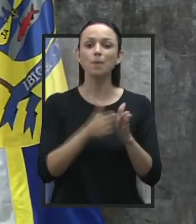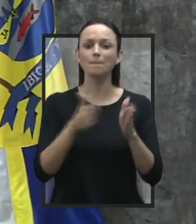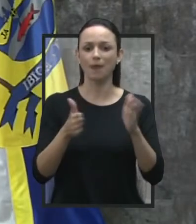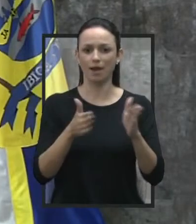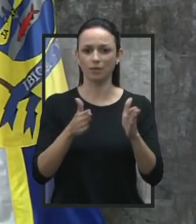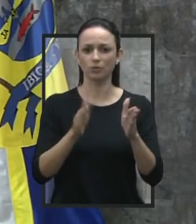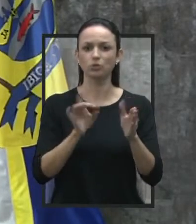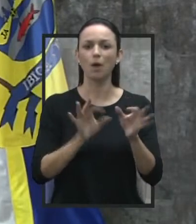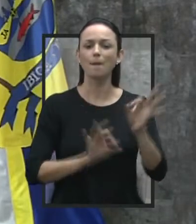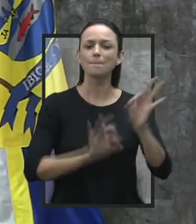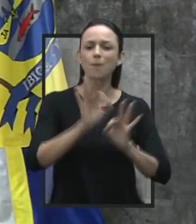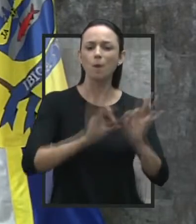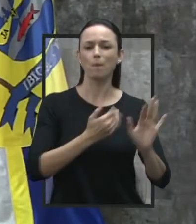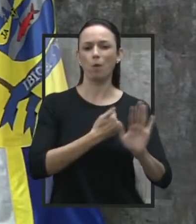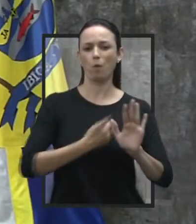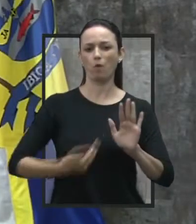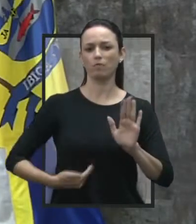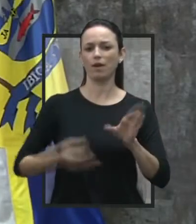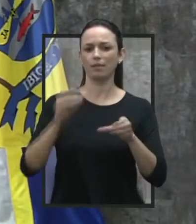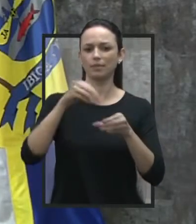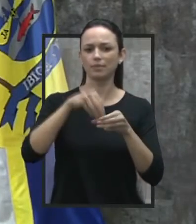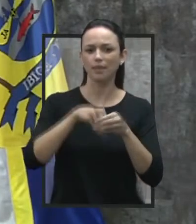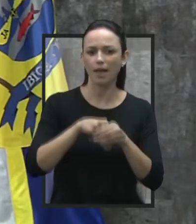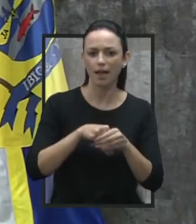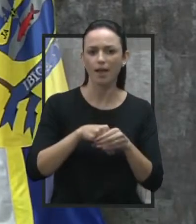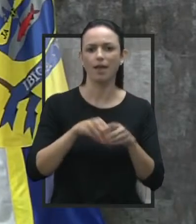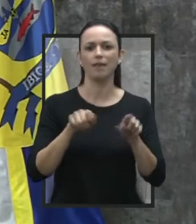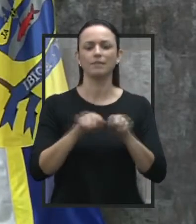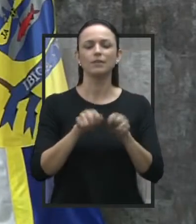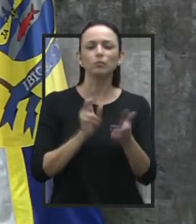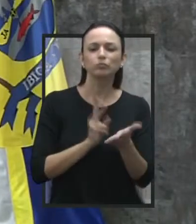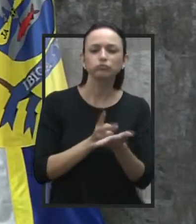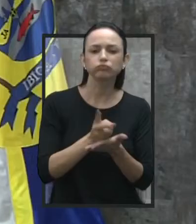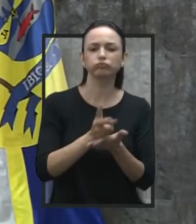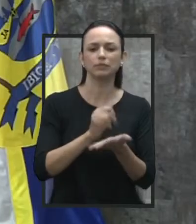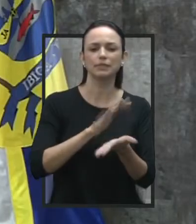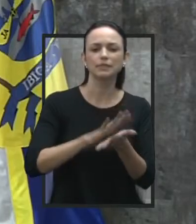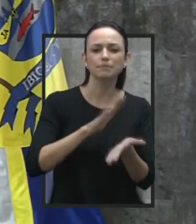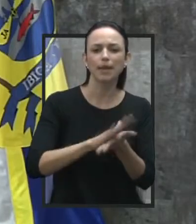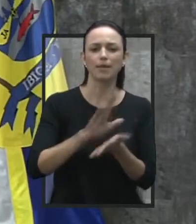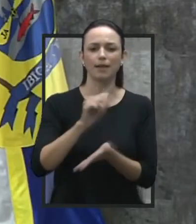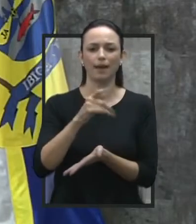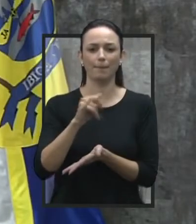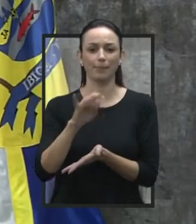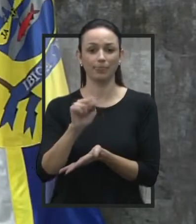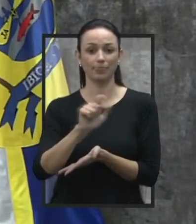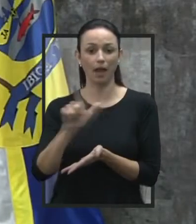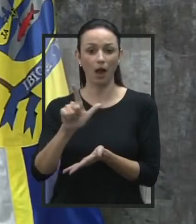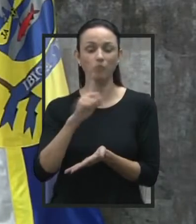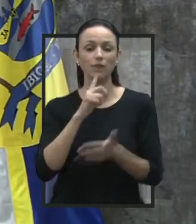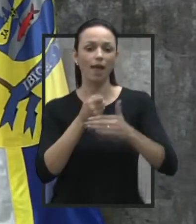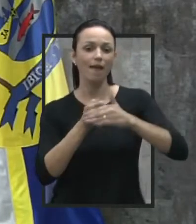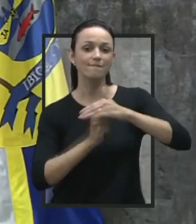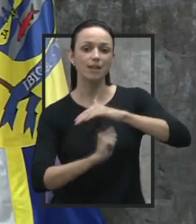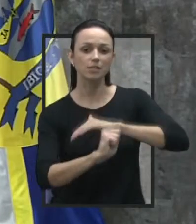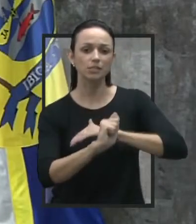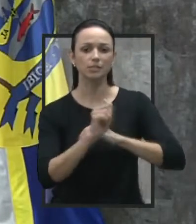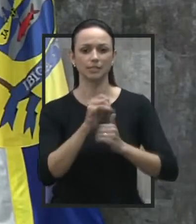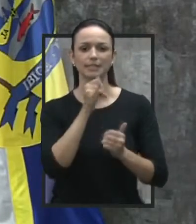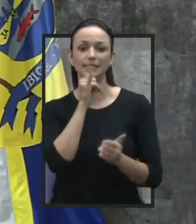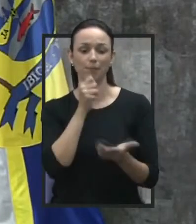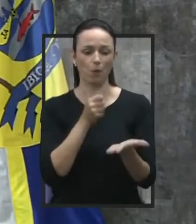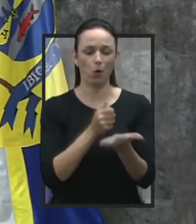tenho programas de governo ali, execuções de caráter continuado, despesas de capital, que são aqueles investimentos, por exemplo, compra